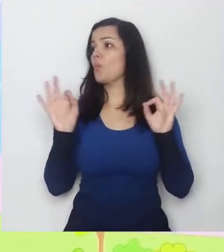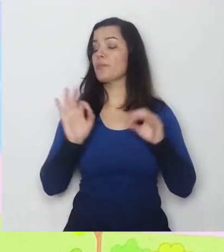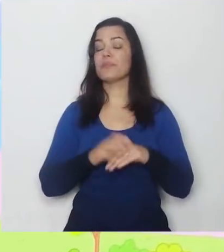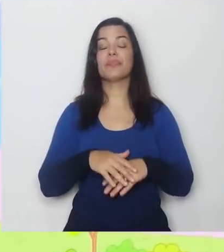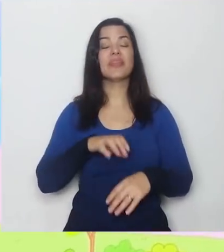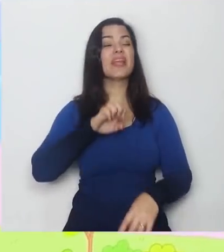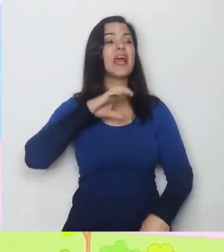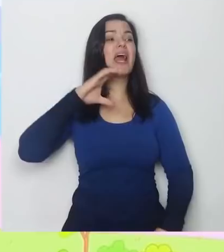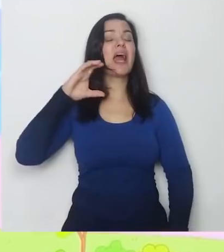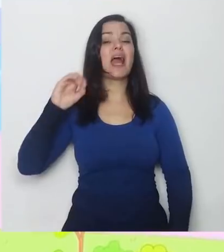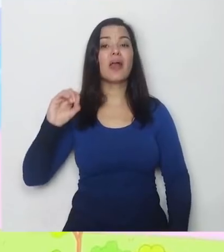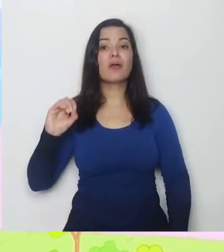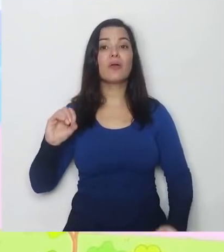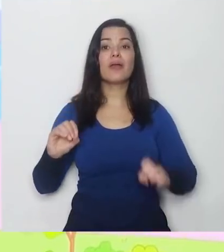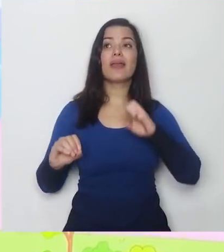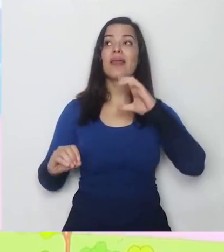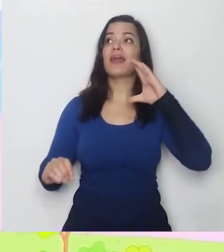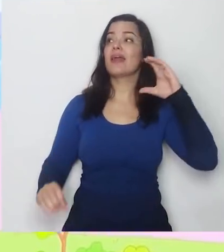Eco!